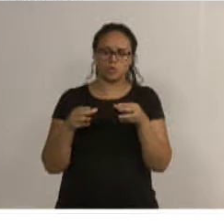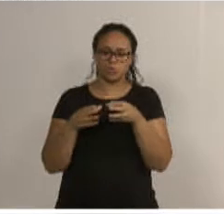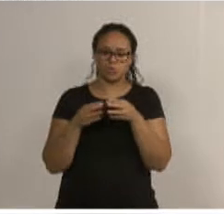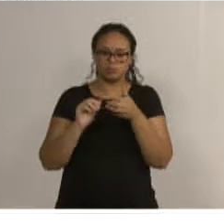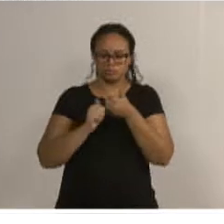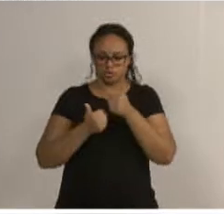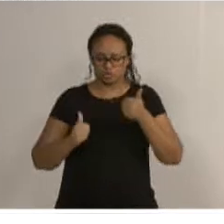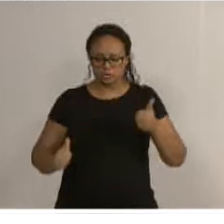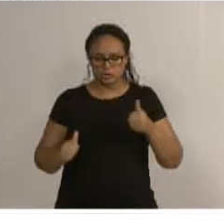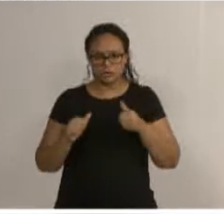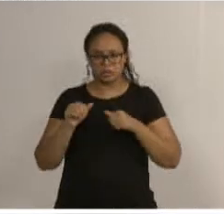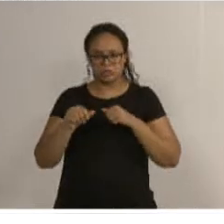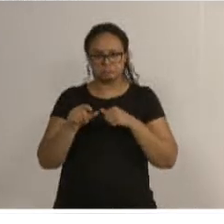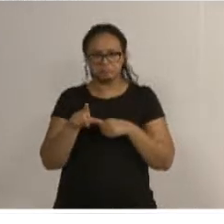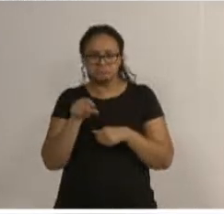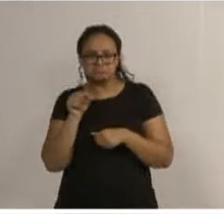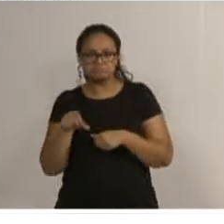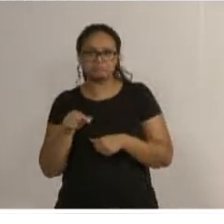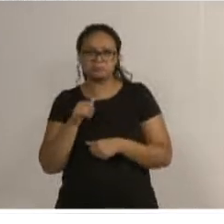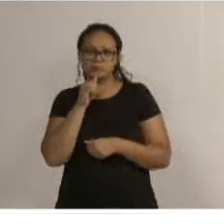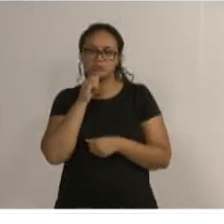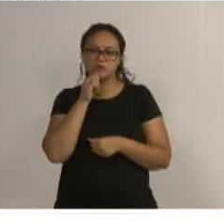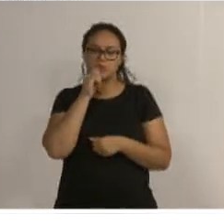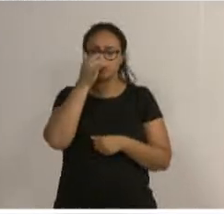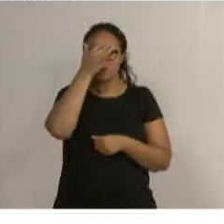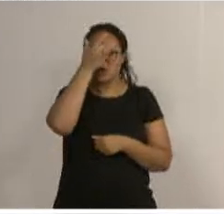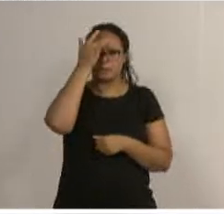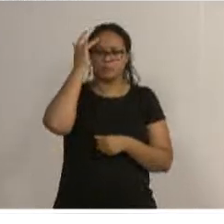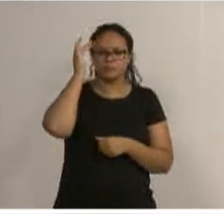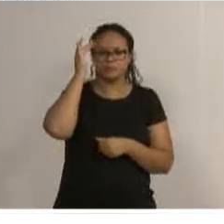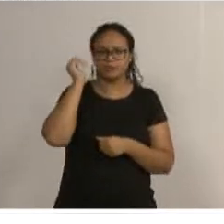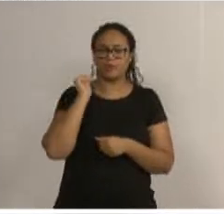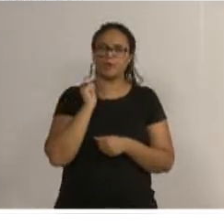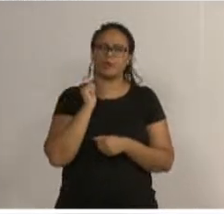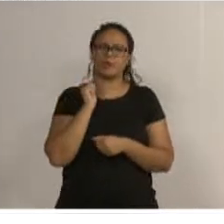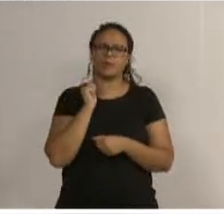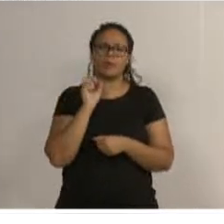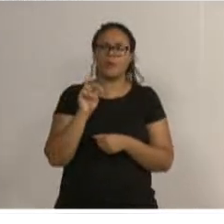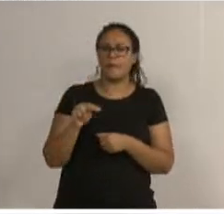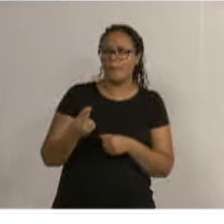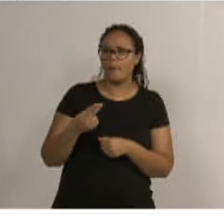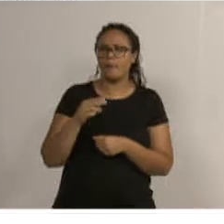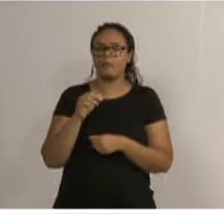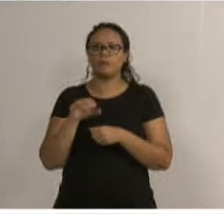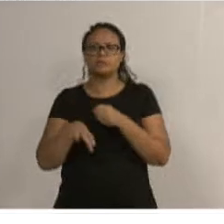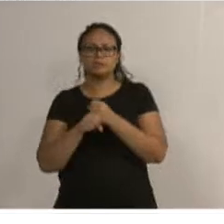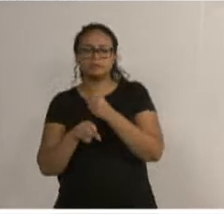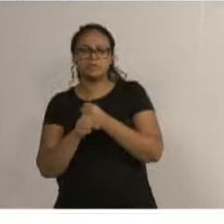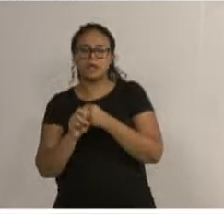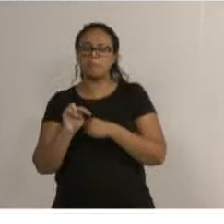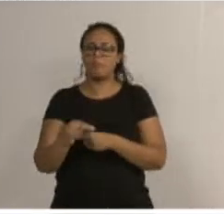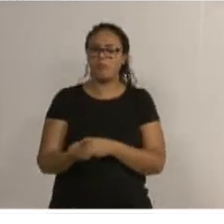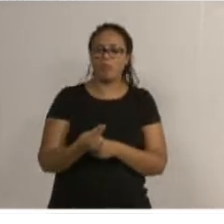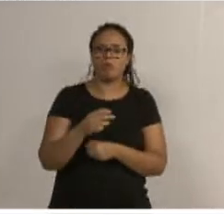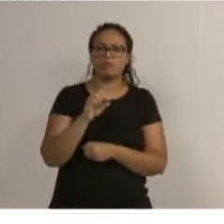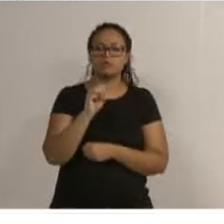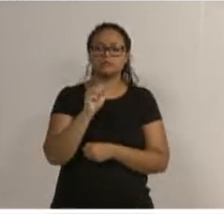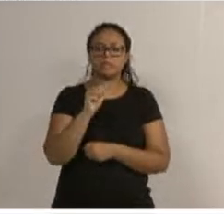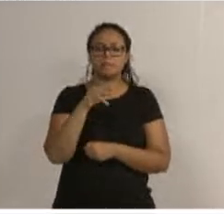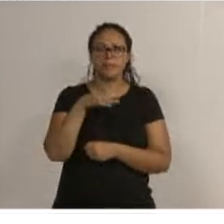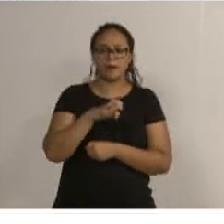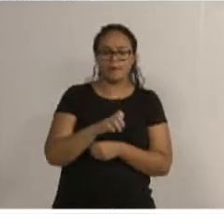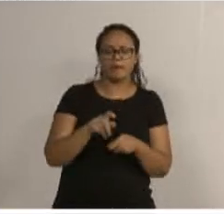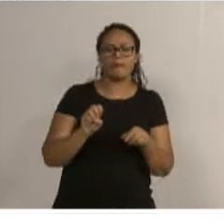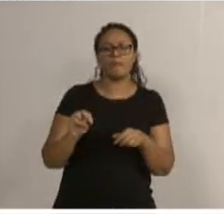se a pessoa, por exemplo, o usuário não se conforma, ou o CETERB não se conforma, ou o SAMAI não se conforma, ou a CASAN não se